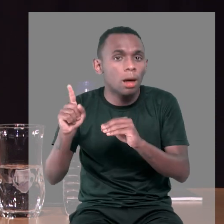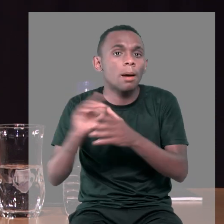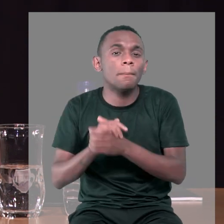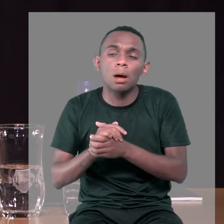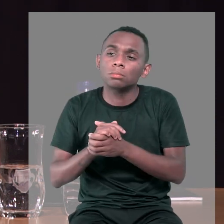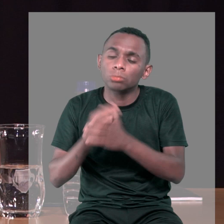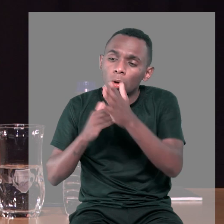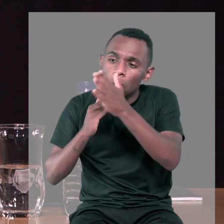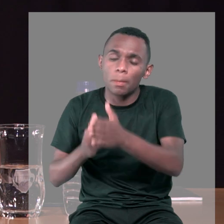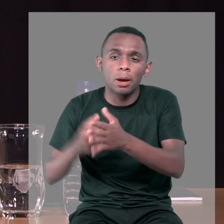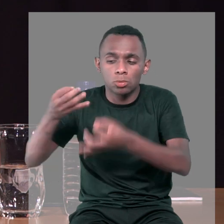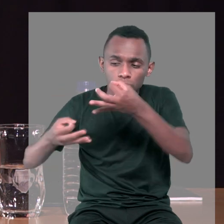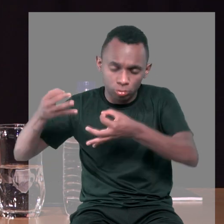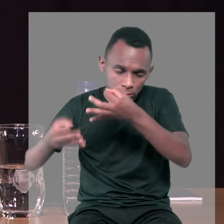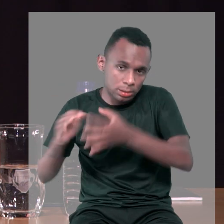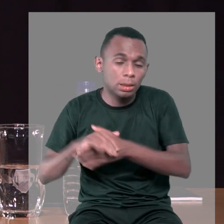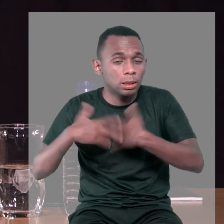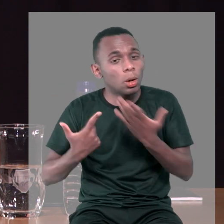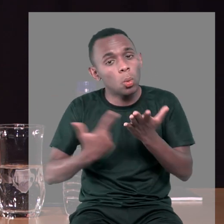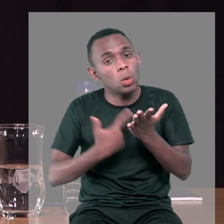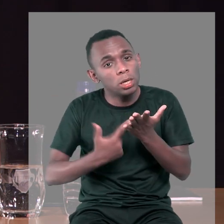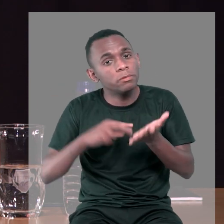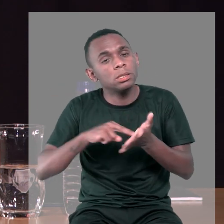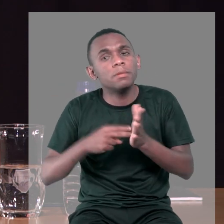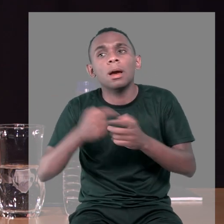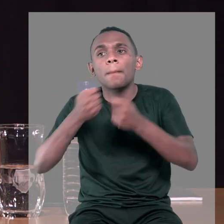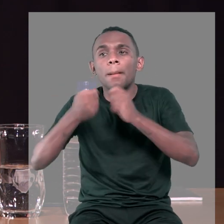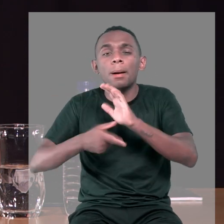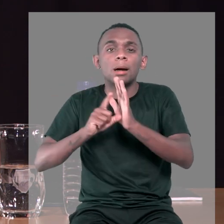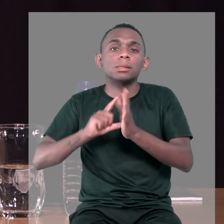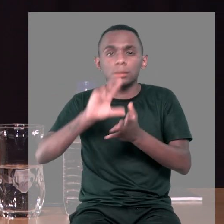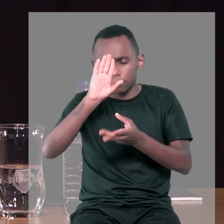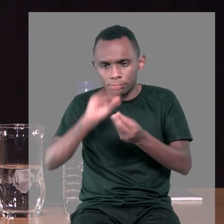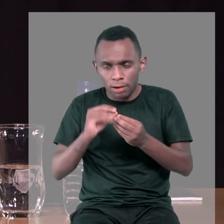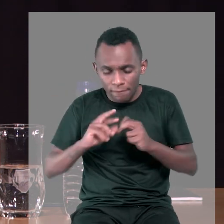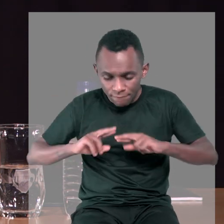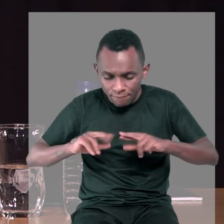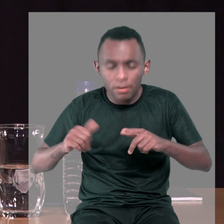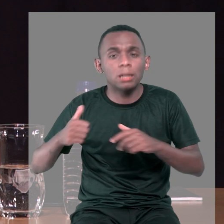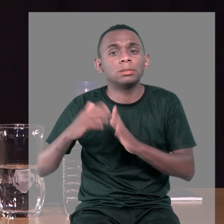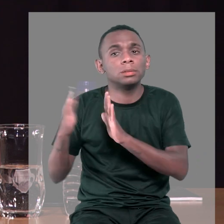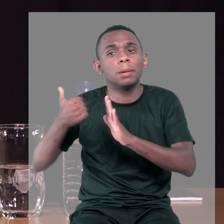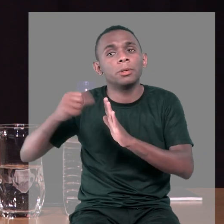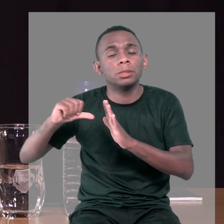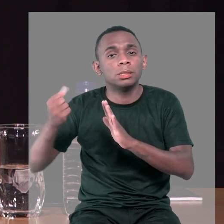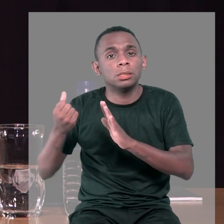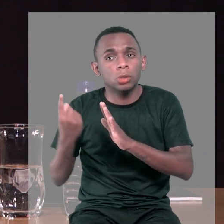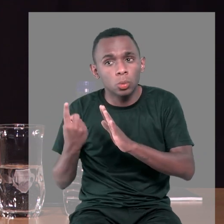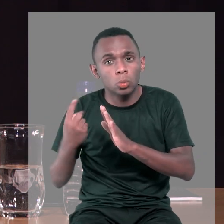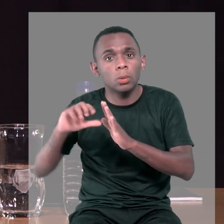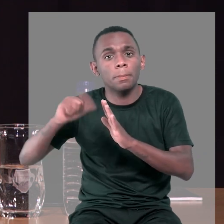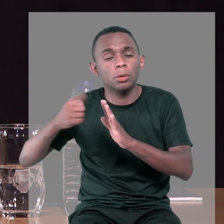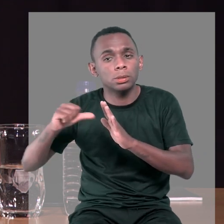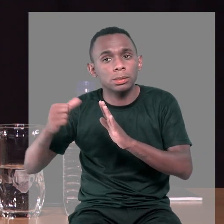E eu parto desse livro, né, do Eichmann, do Adolf Eichmann, que foi um criminoso nazista,